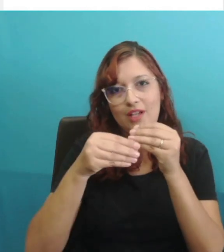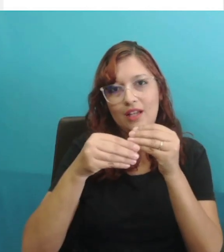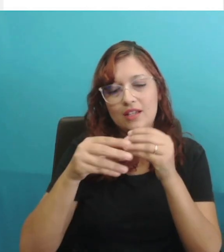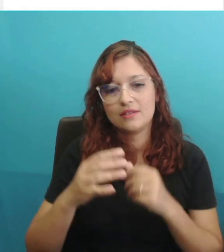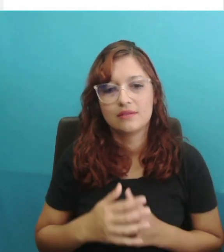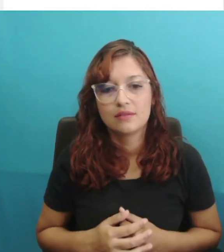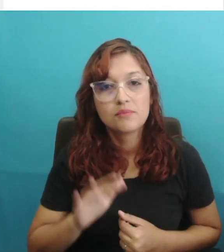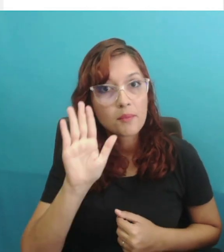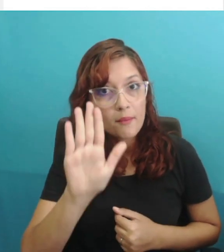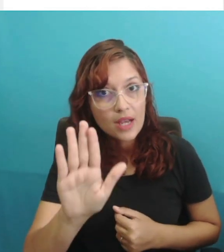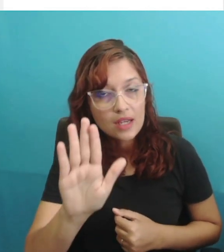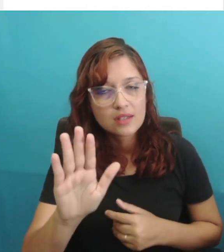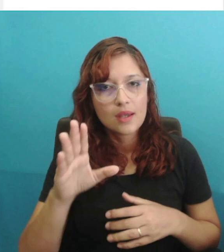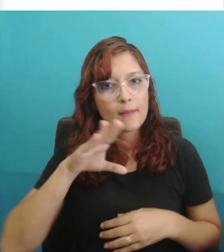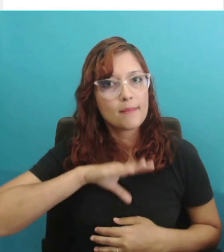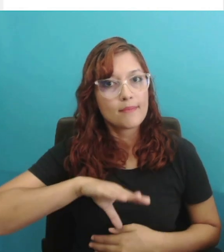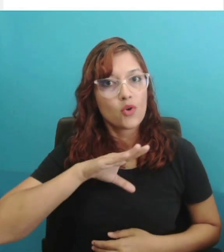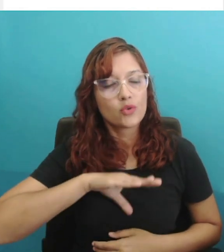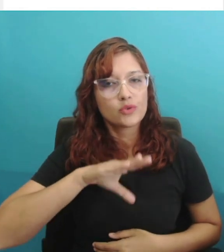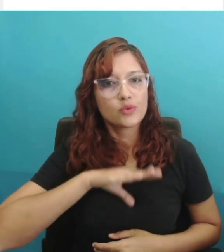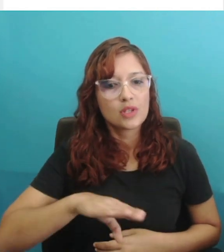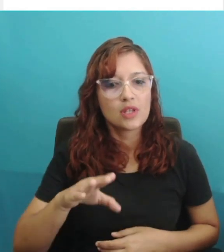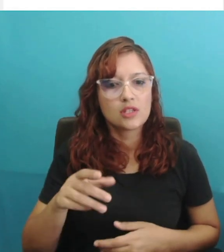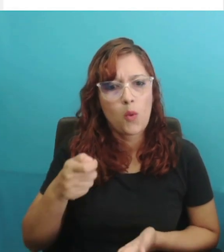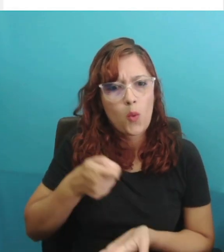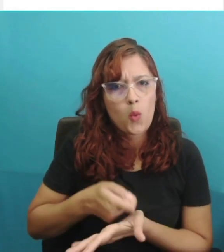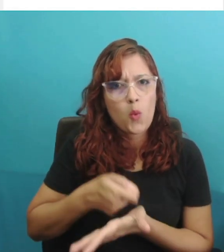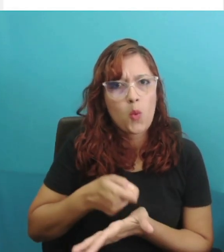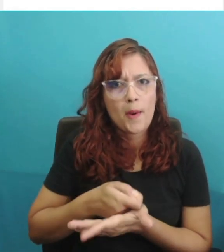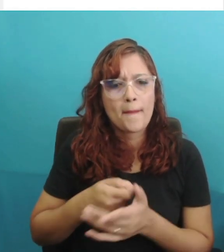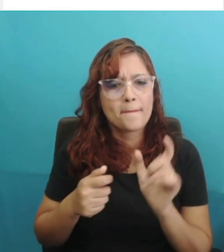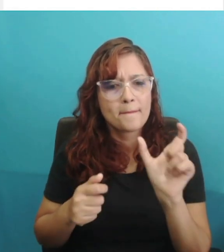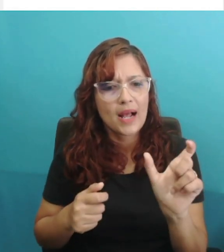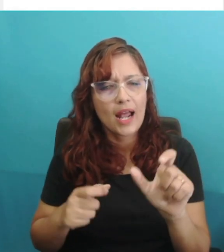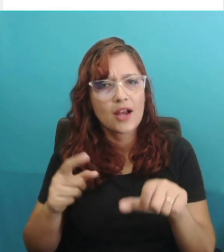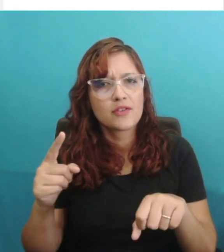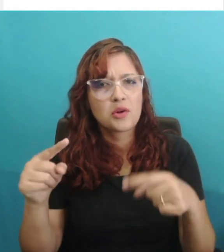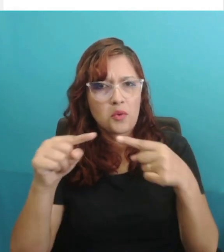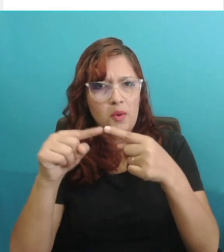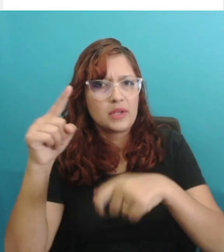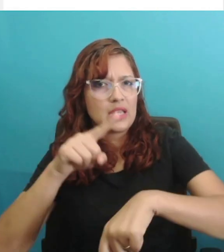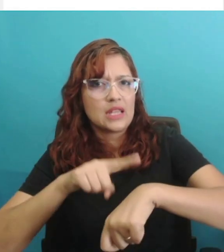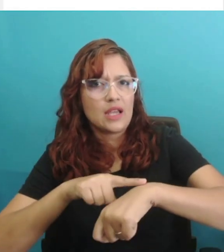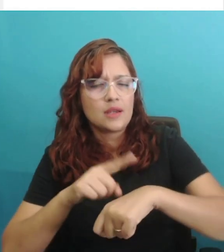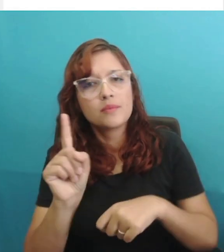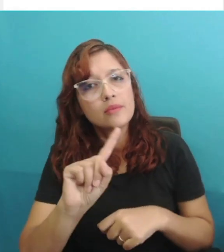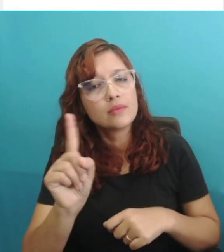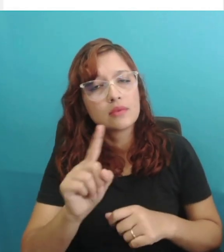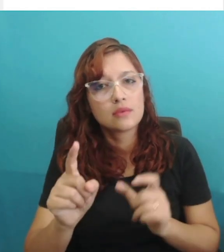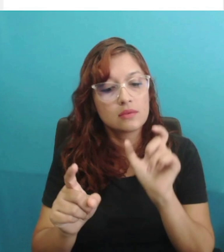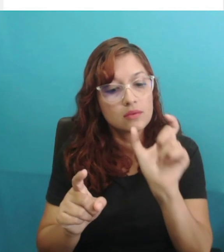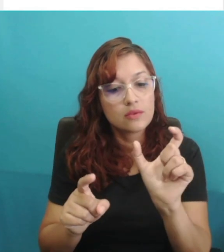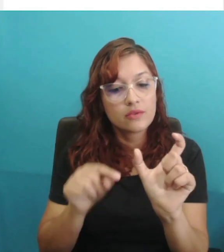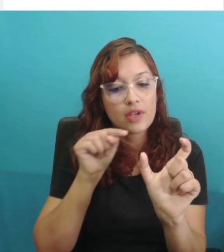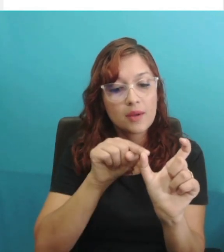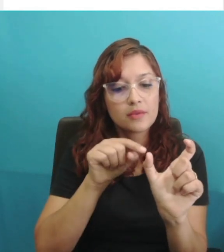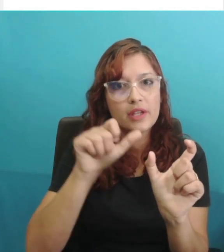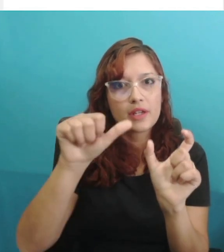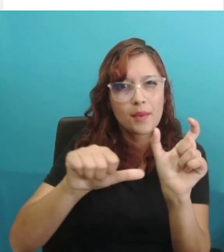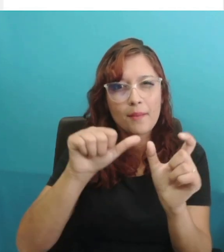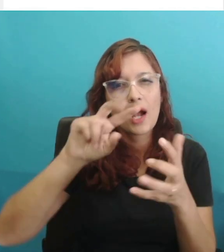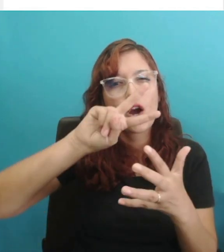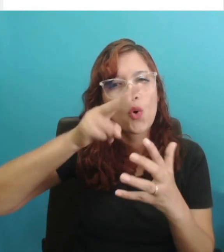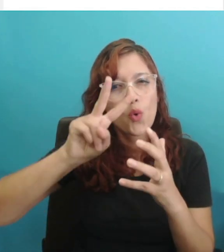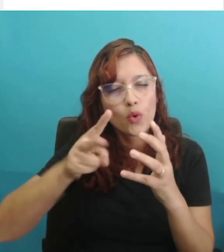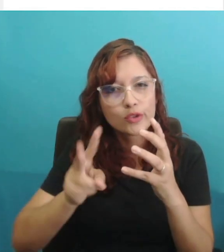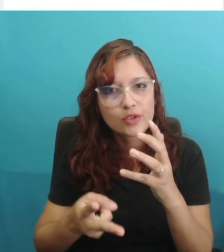é marcado pelo acréscimo de um sinal. Mas na língua portuguesa eu não preciso colocar a palavra que se refere ao